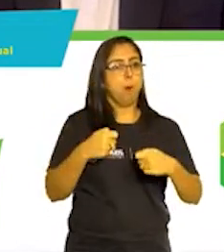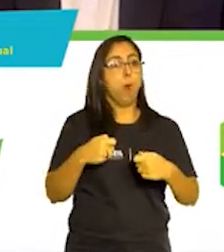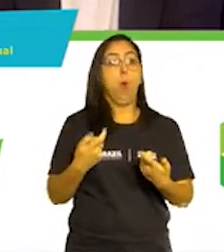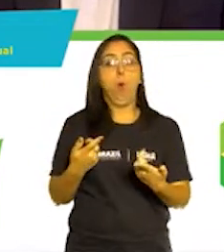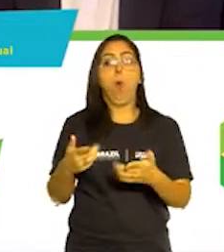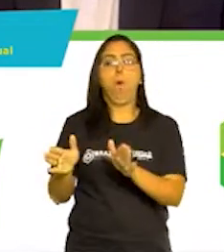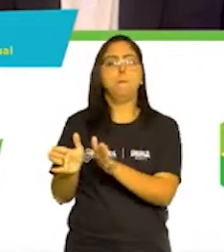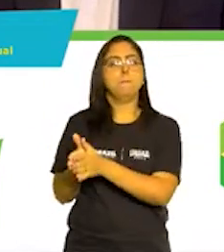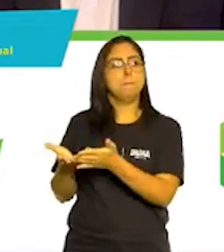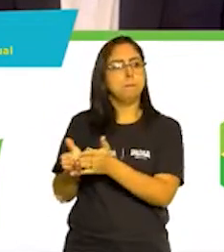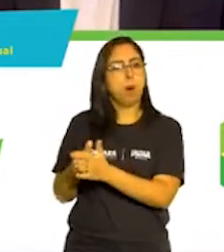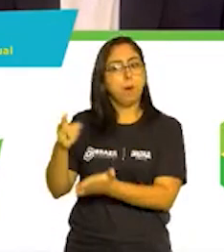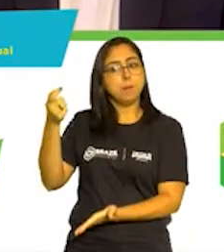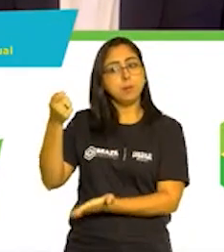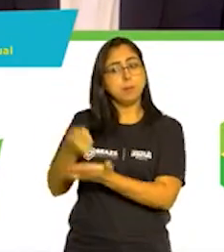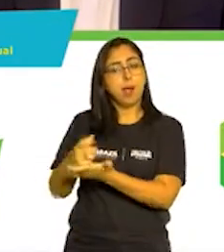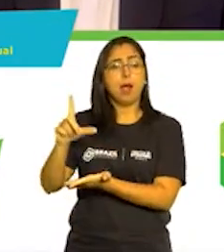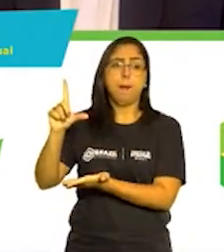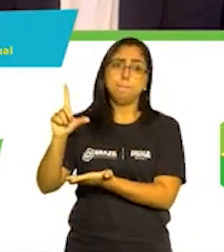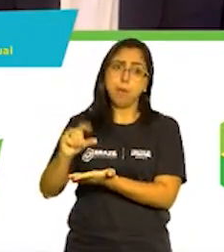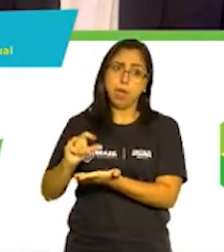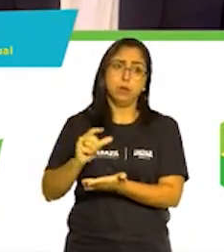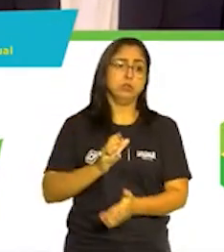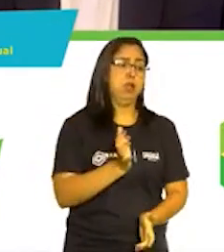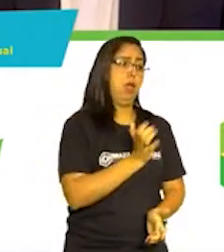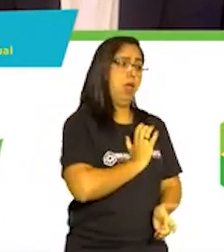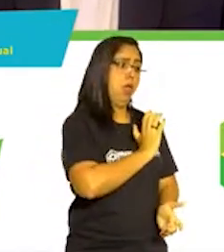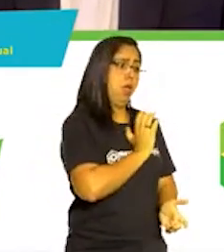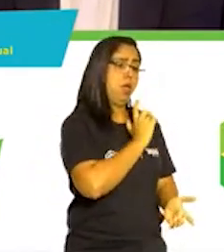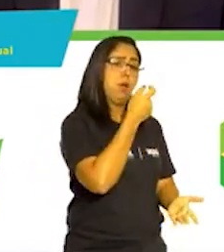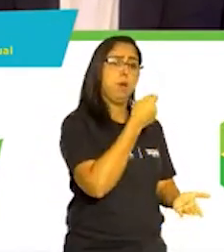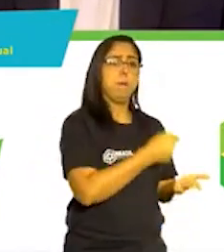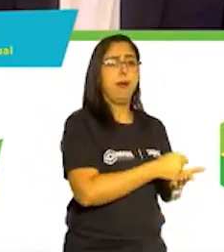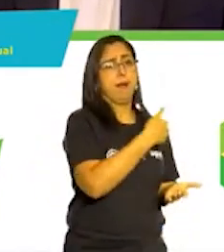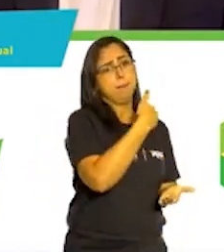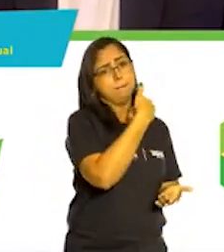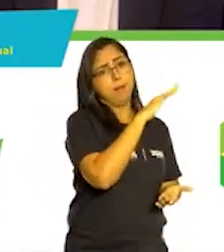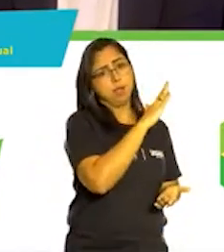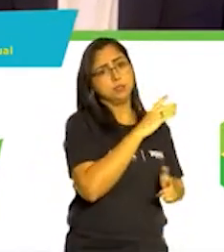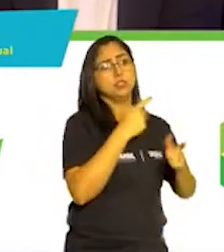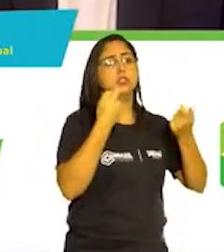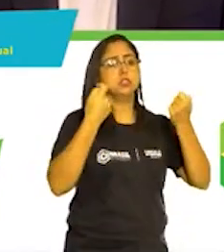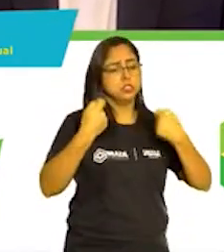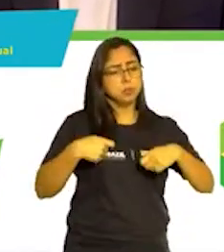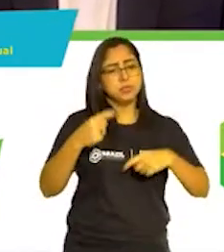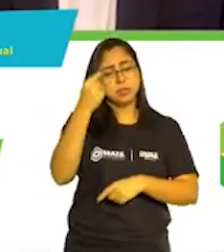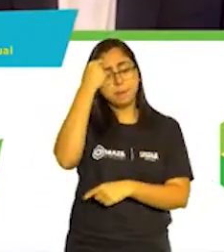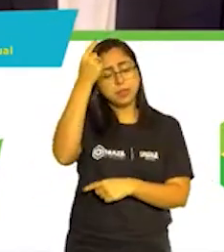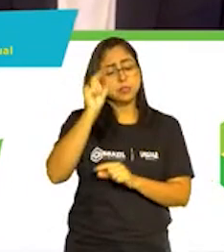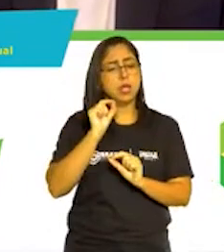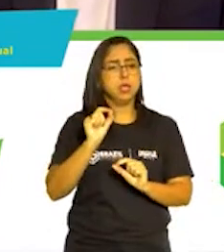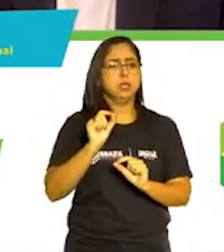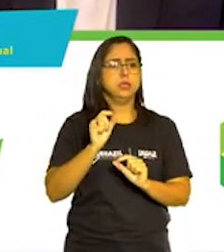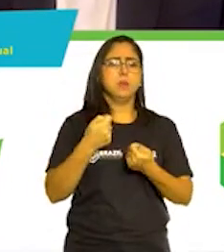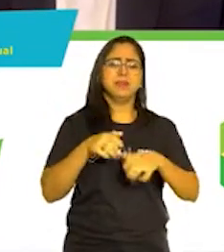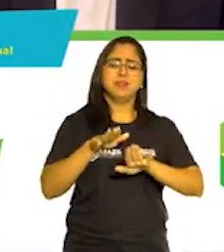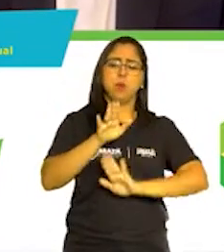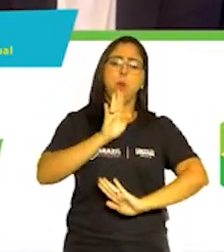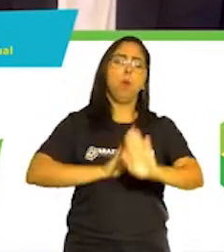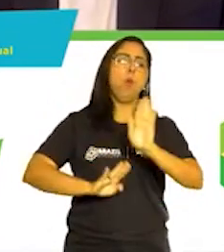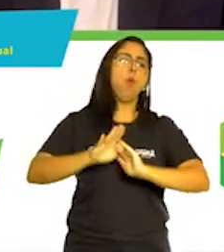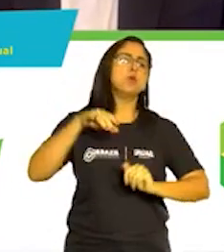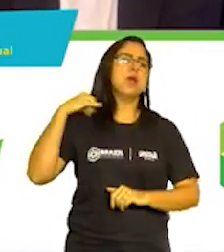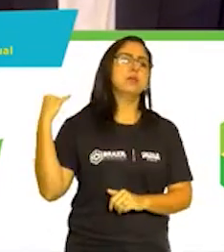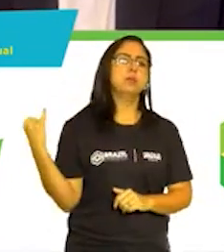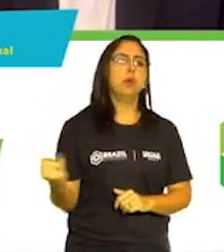menos de imposto. E a gente tem que ter um cuidado importantíssimo, né? Que eu acho que tanto a